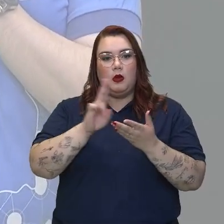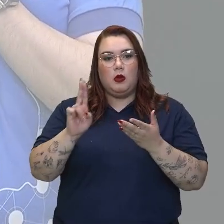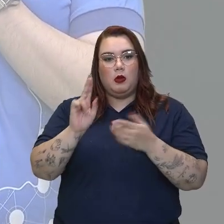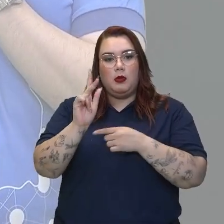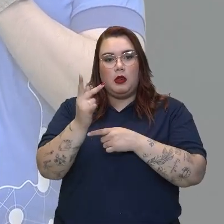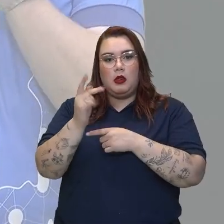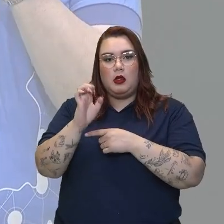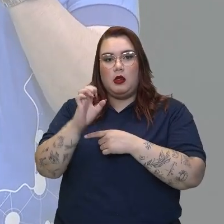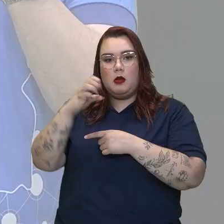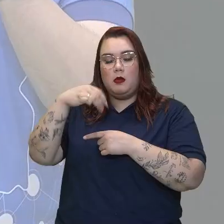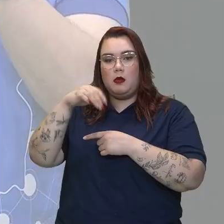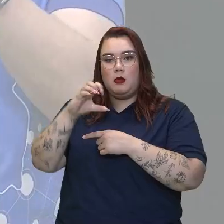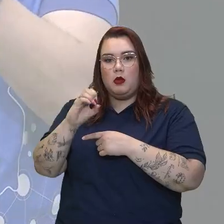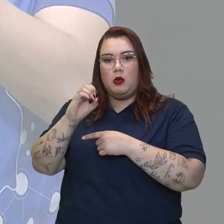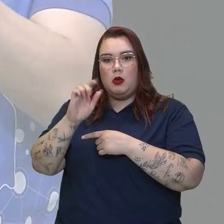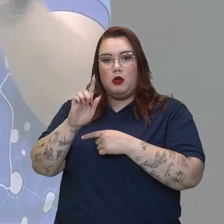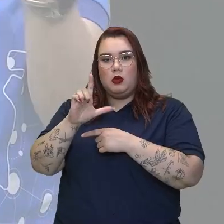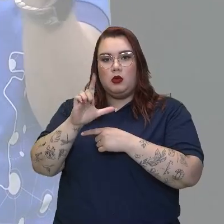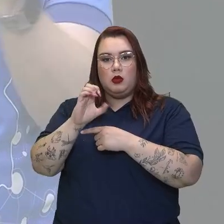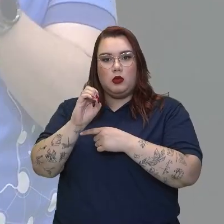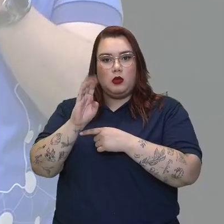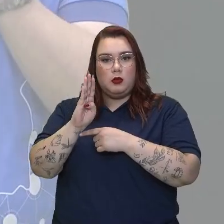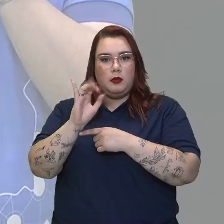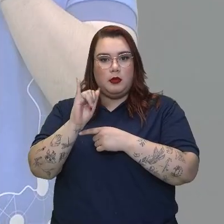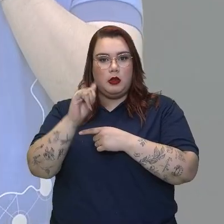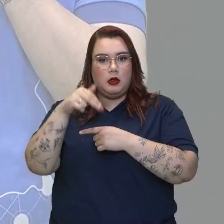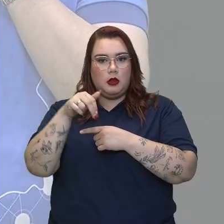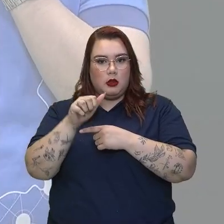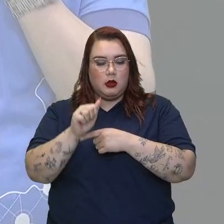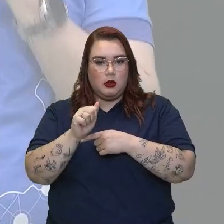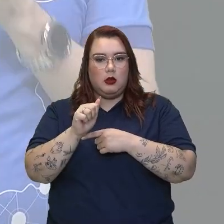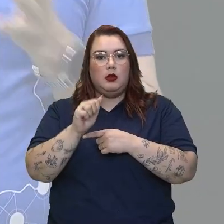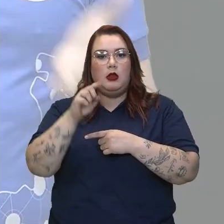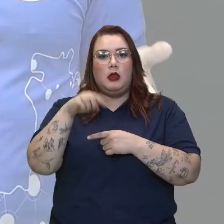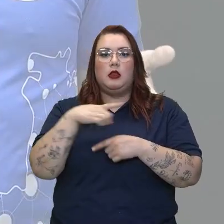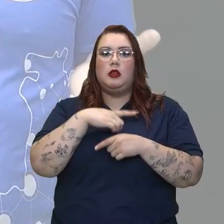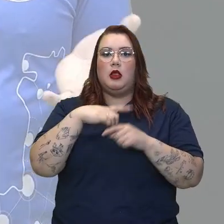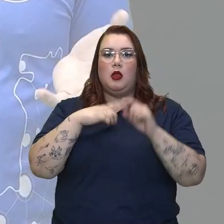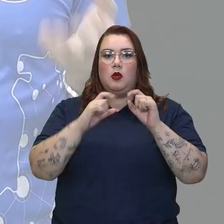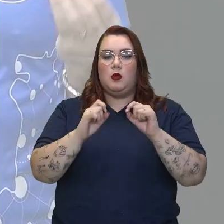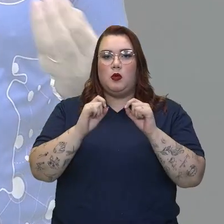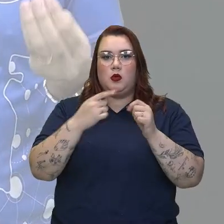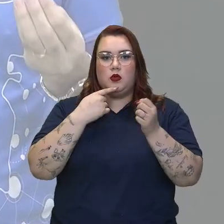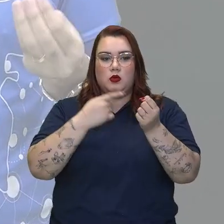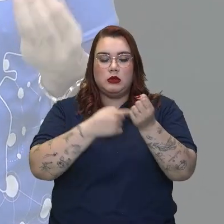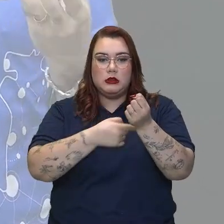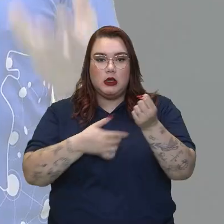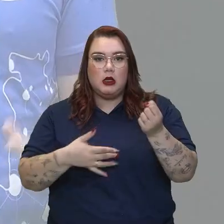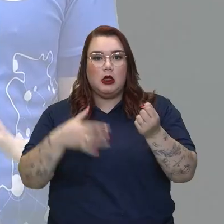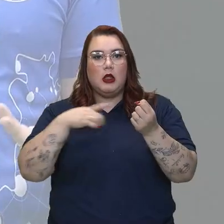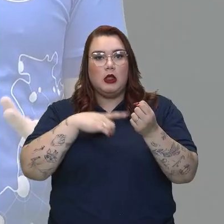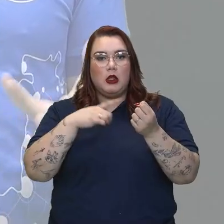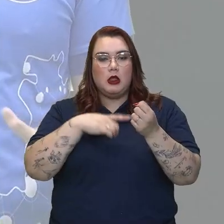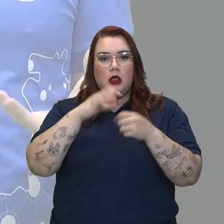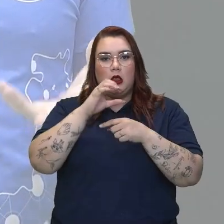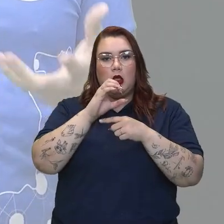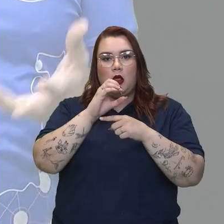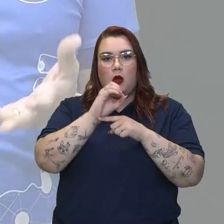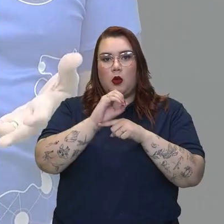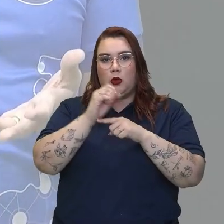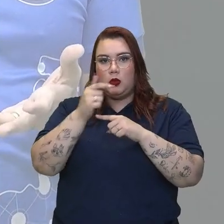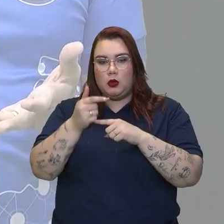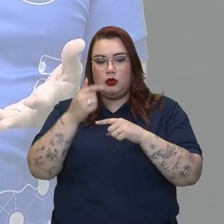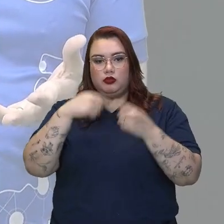hemoglobina, tá? Que é responsável pelo transporte de oxigênio no sangue e é formada por 4